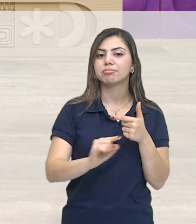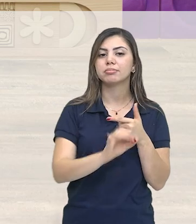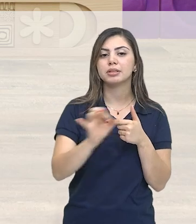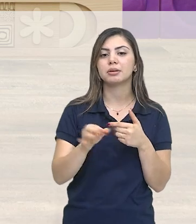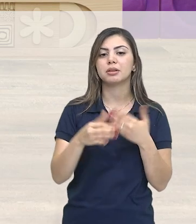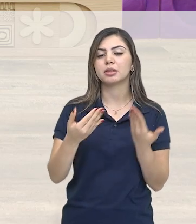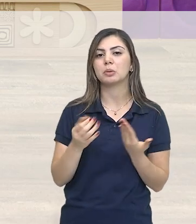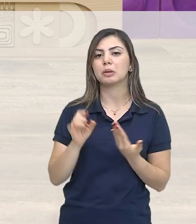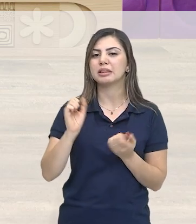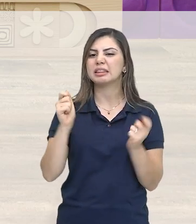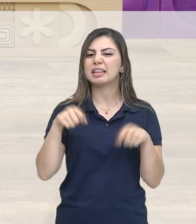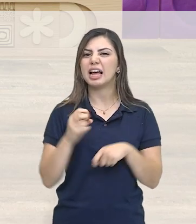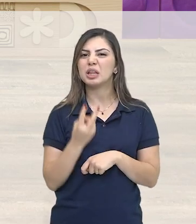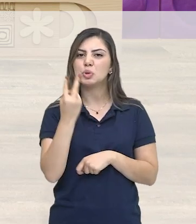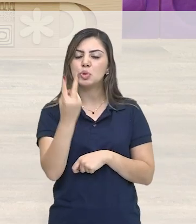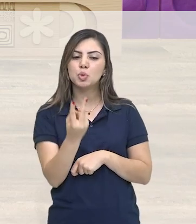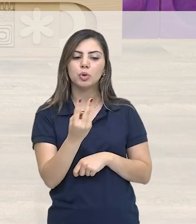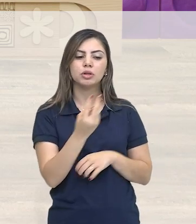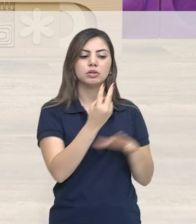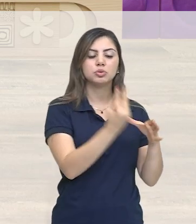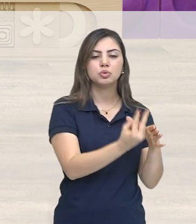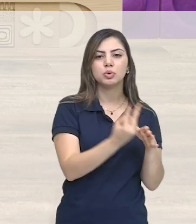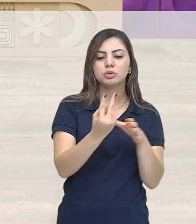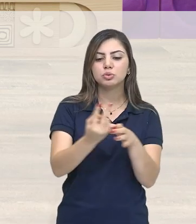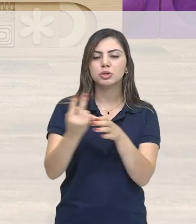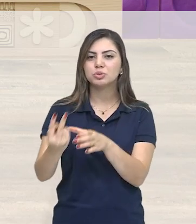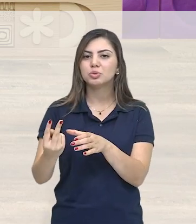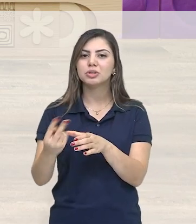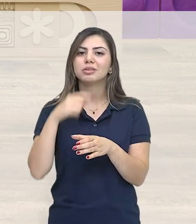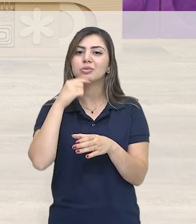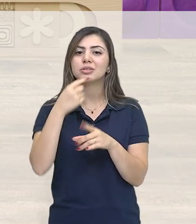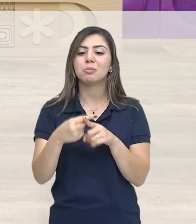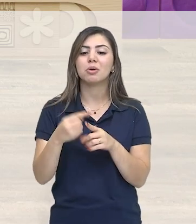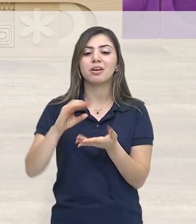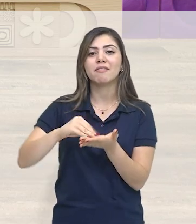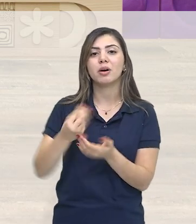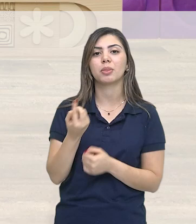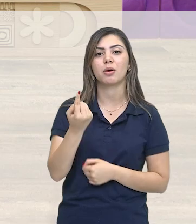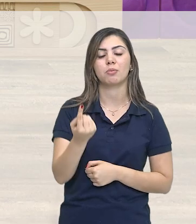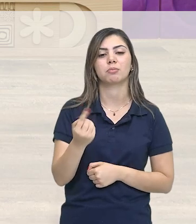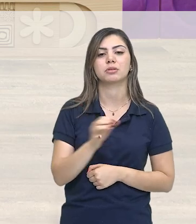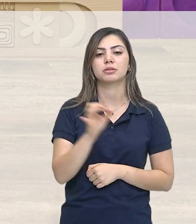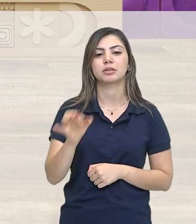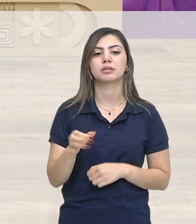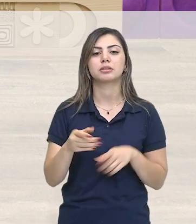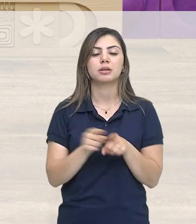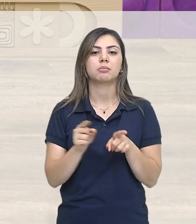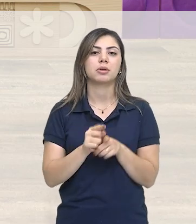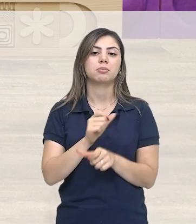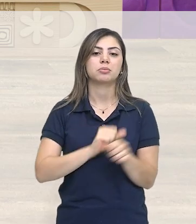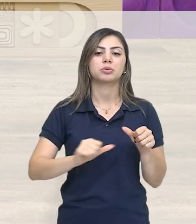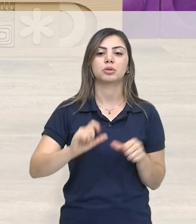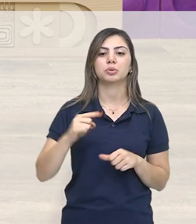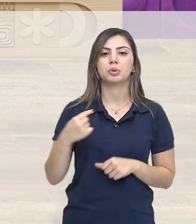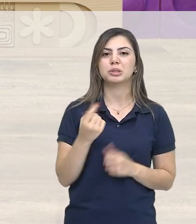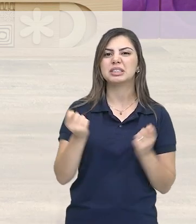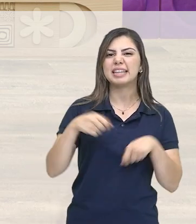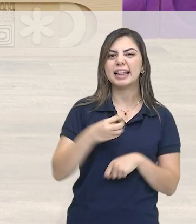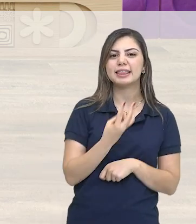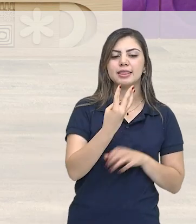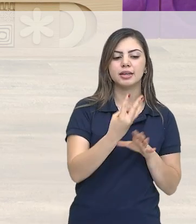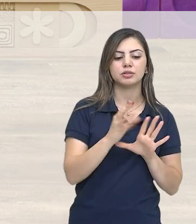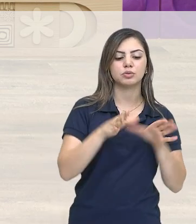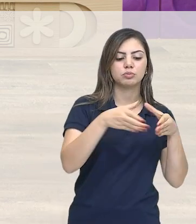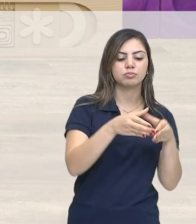por duas galinhas. Ó. A gente forma um com duas, outro com duas e vai ficar sobrando uma. A gente também não consegue formar com 3, porque se a